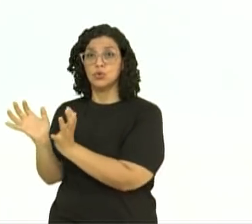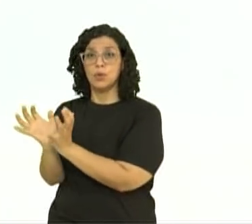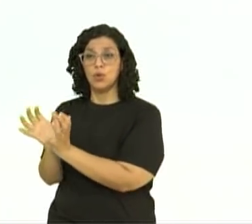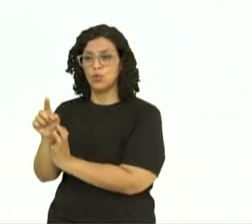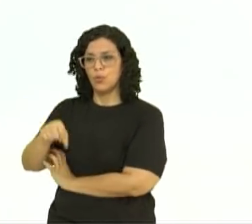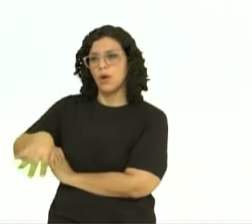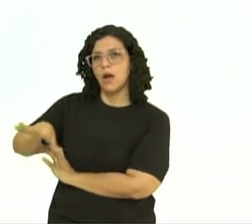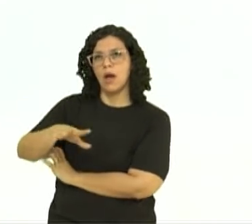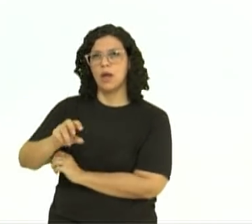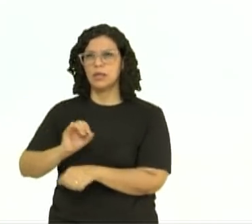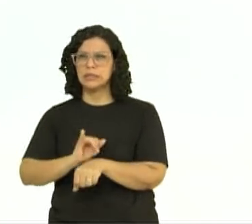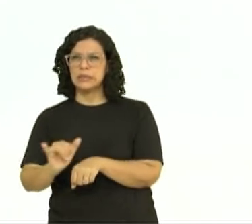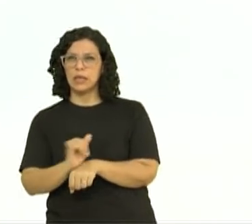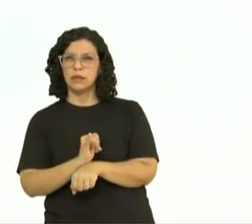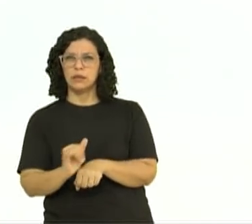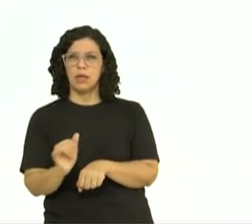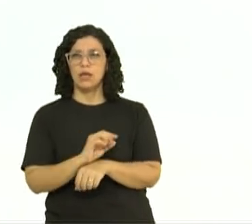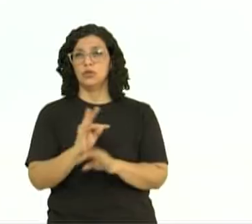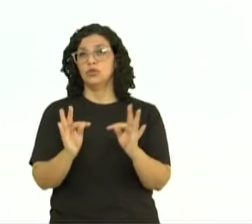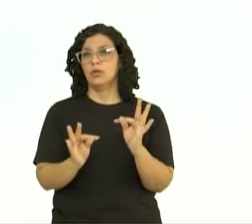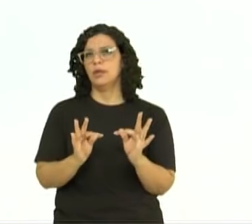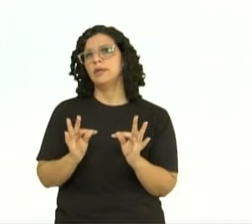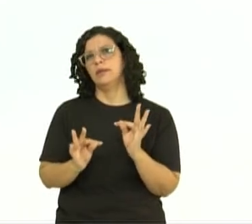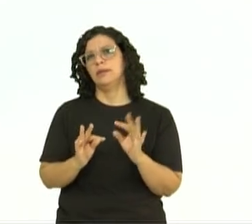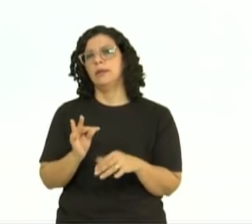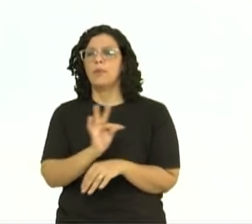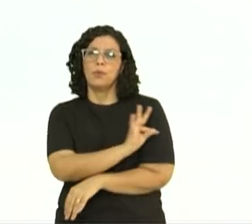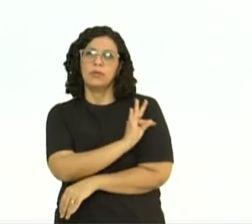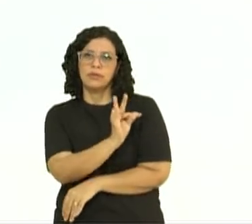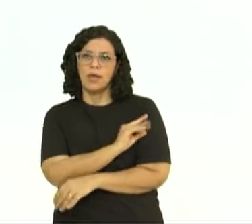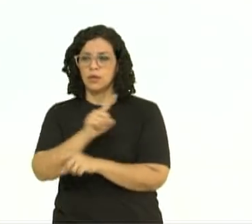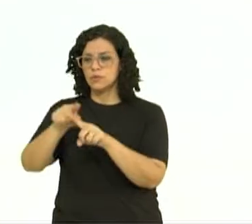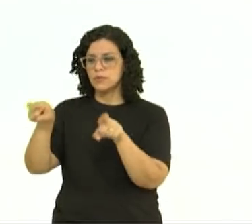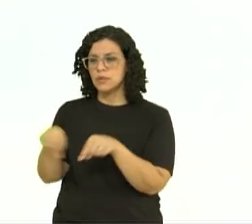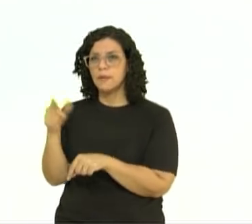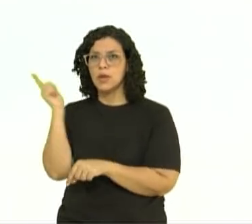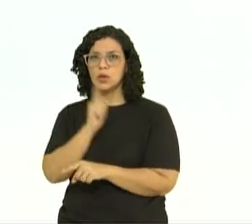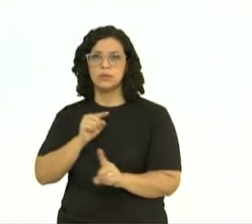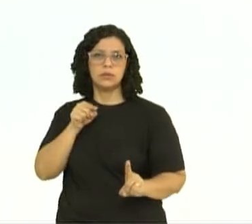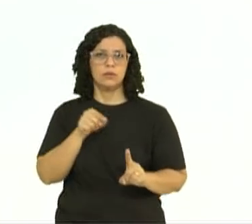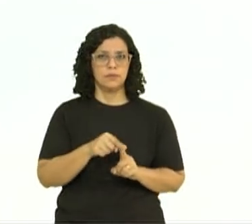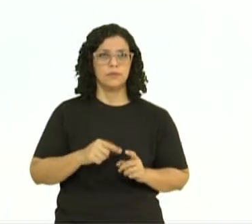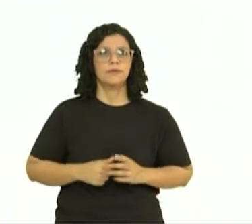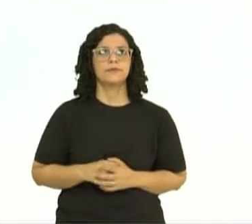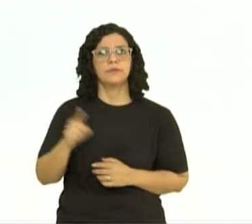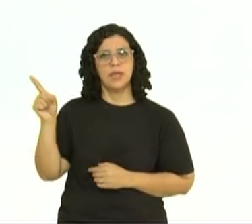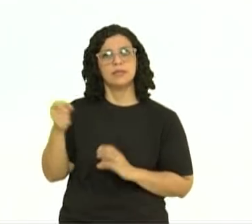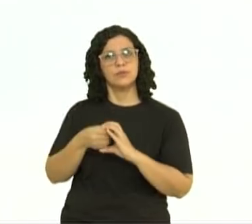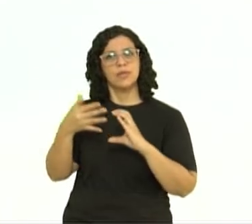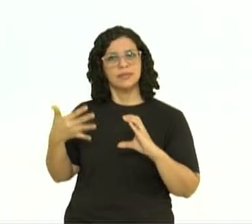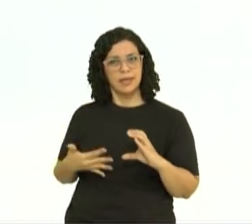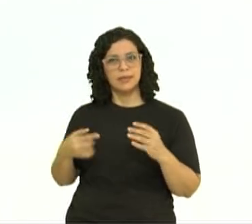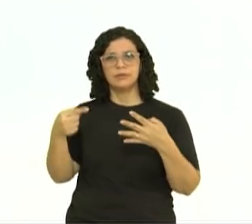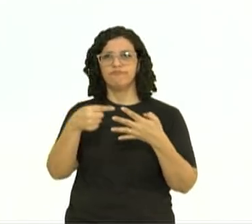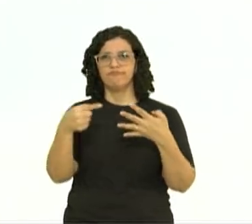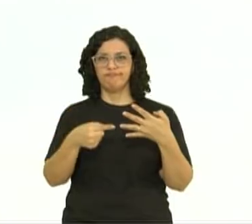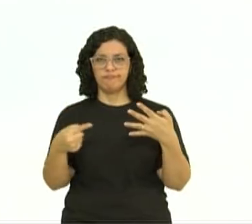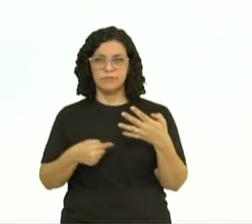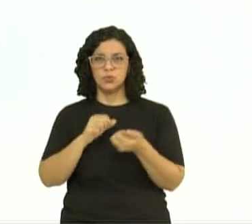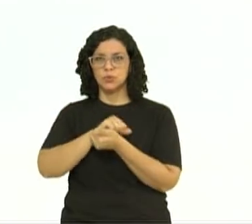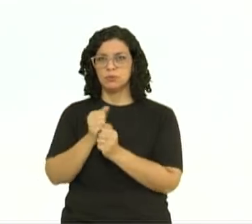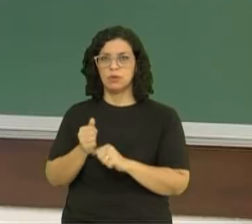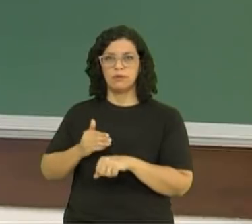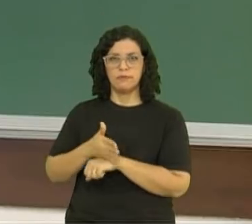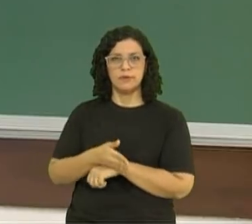o posicionamento tático, né, e técnico dentro do campo ou da quadra para chegar a este objetivo, né? Então aqui são características dos esportes